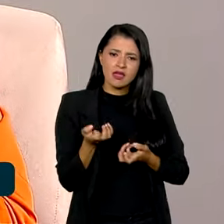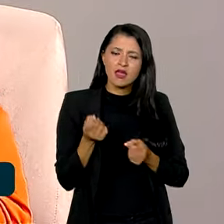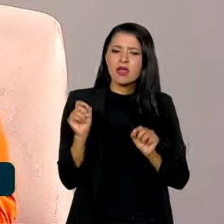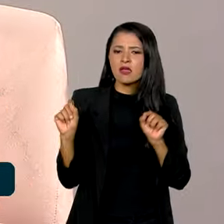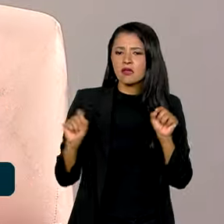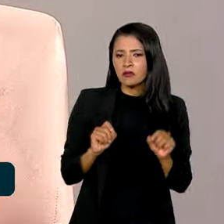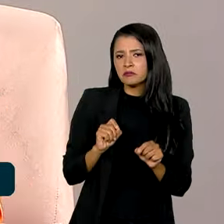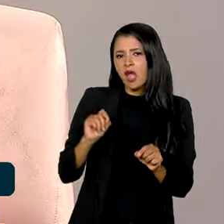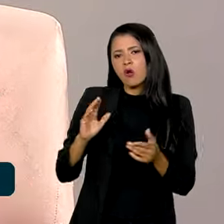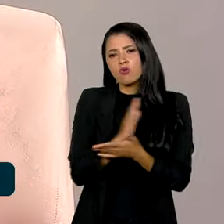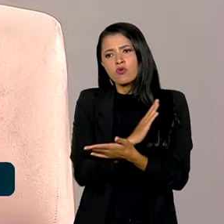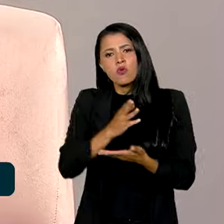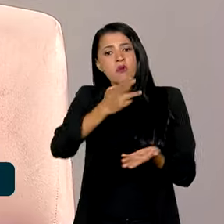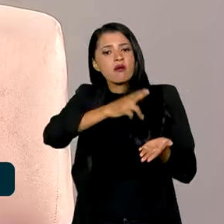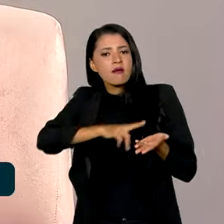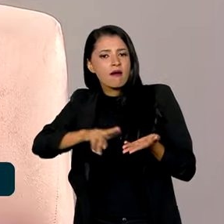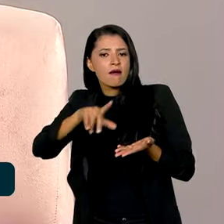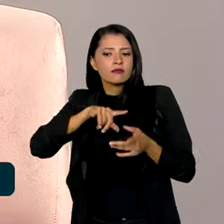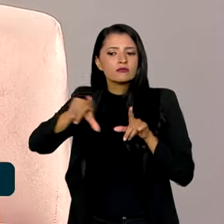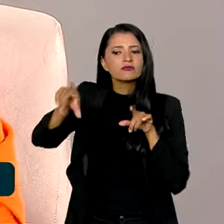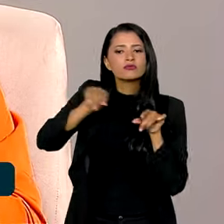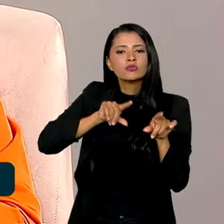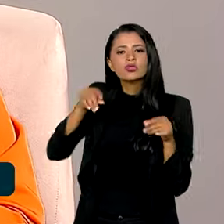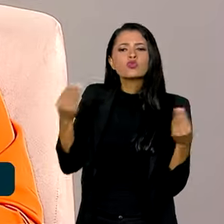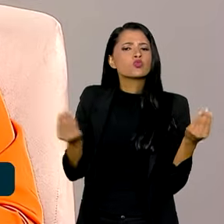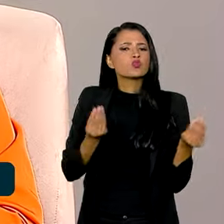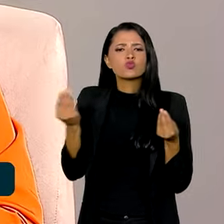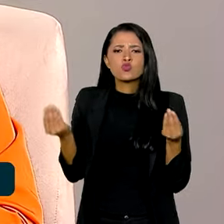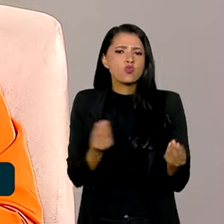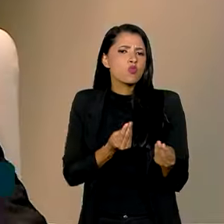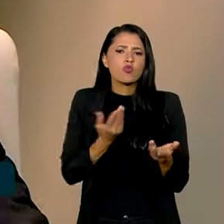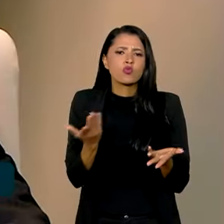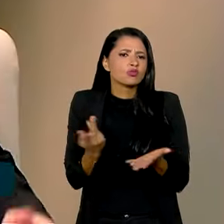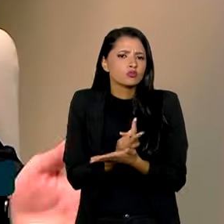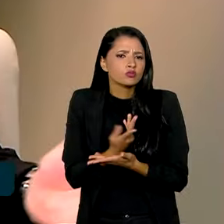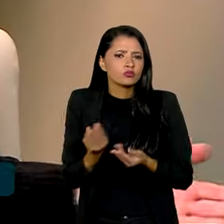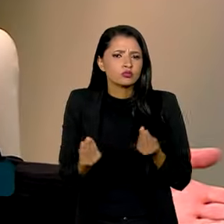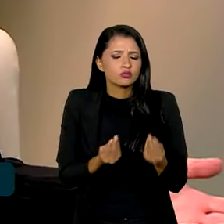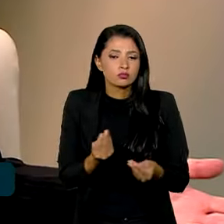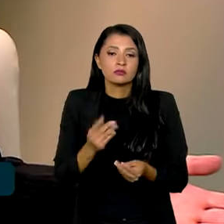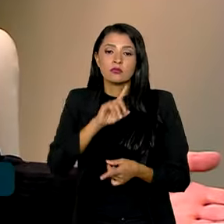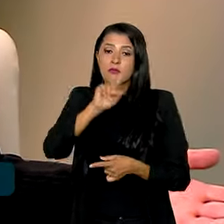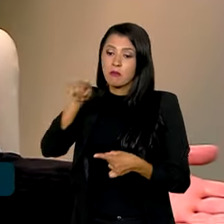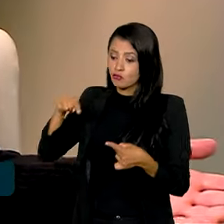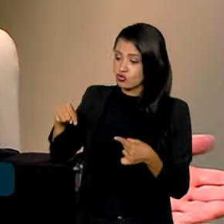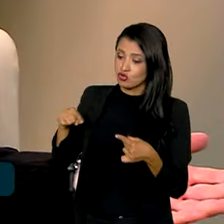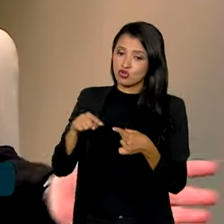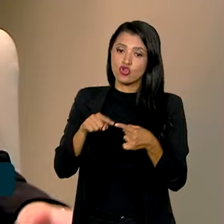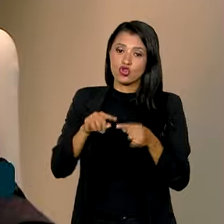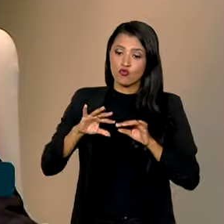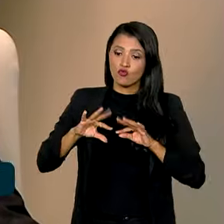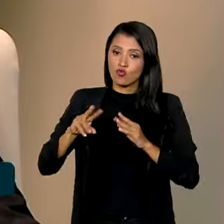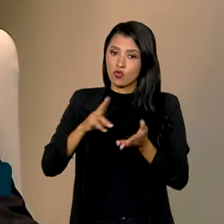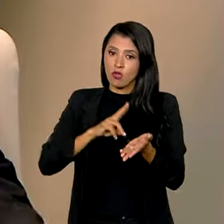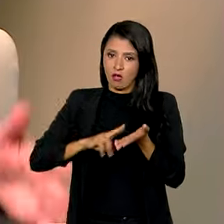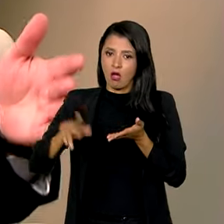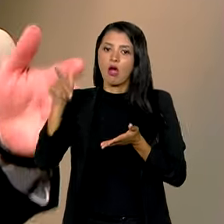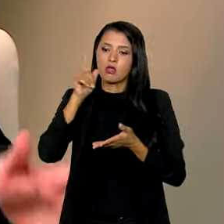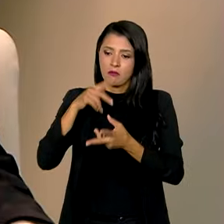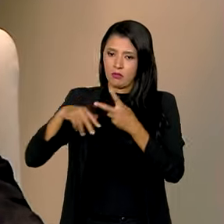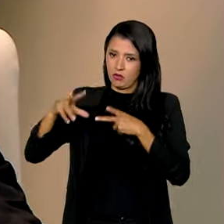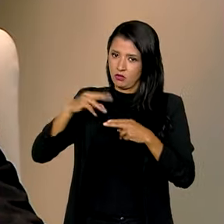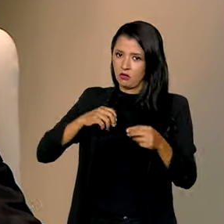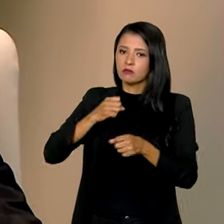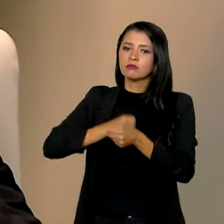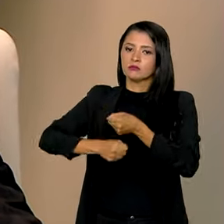e algumas cartinhas são escolhidas? Como que é esse processo? O objetivo é que todas as cartas sejam atendidas, né? Ano